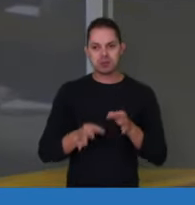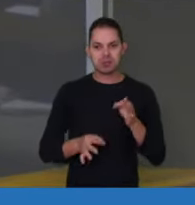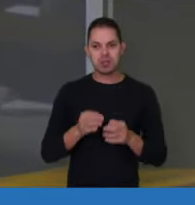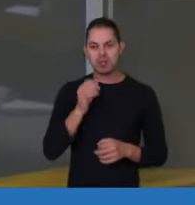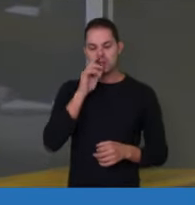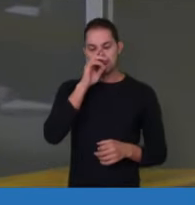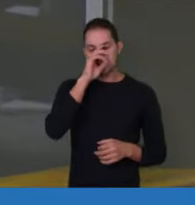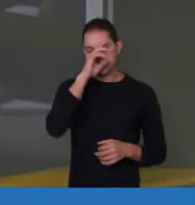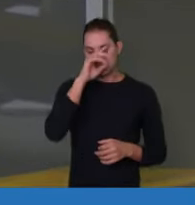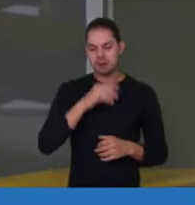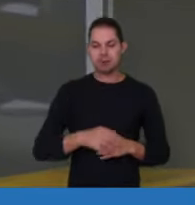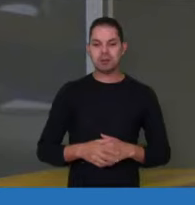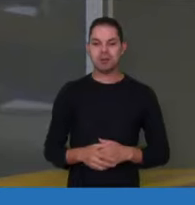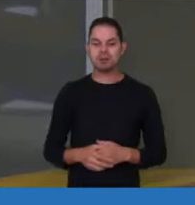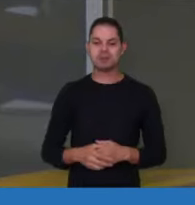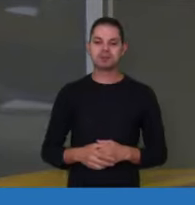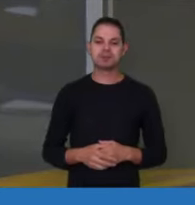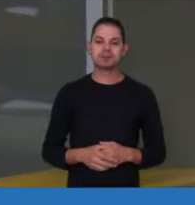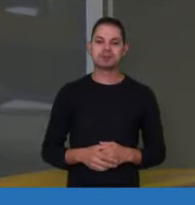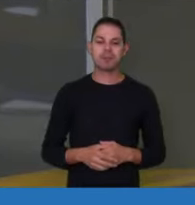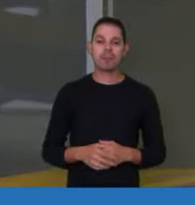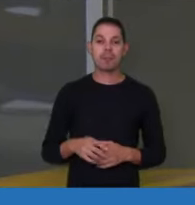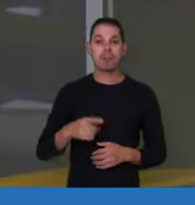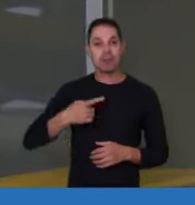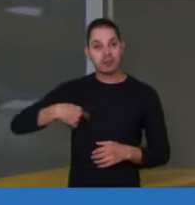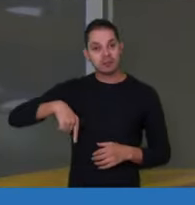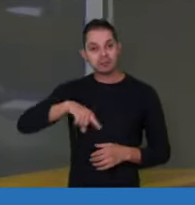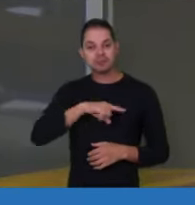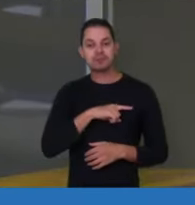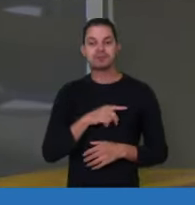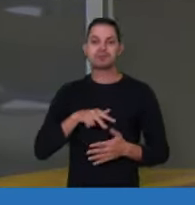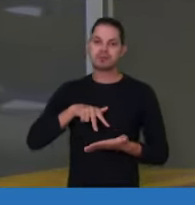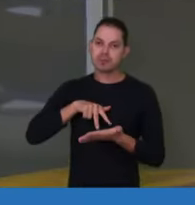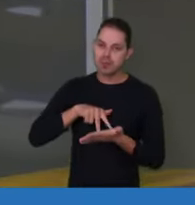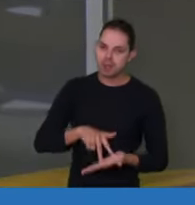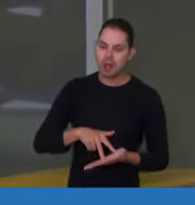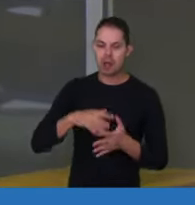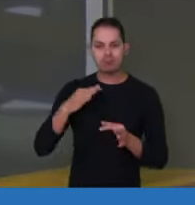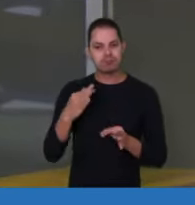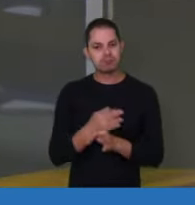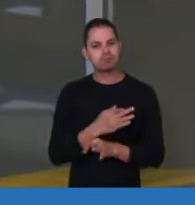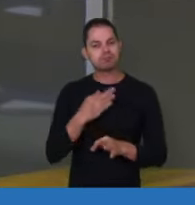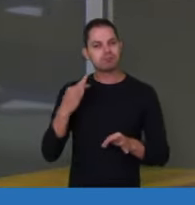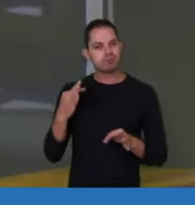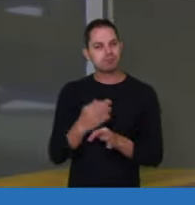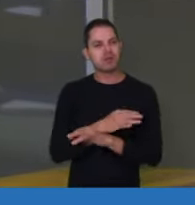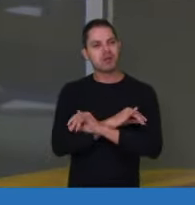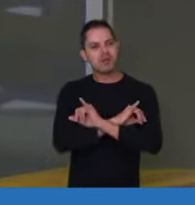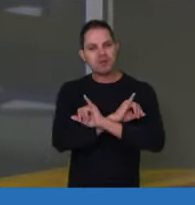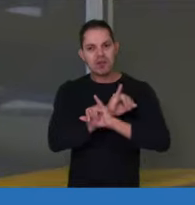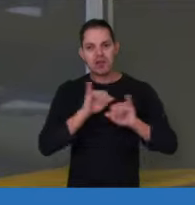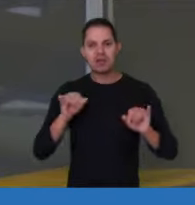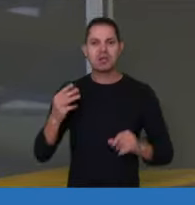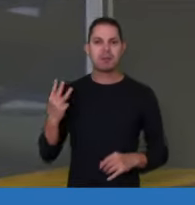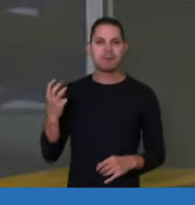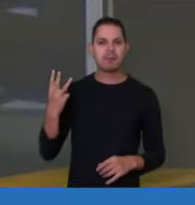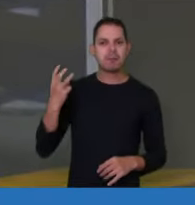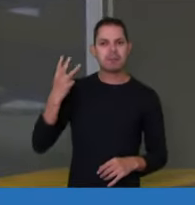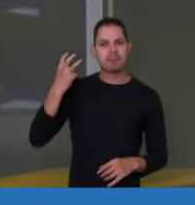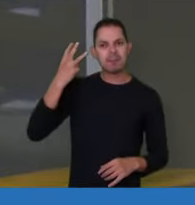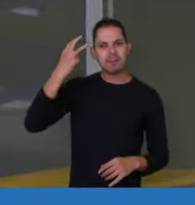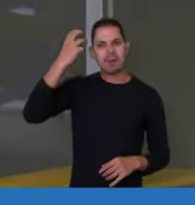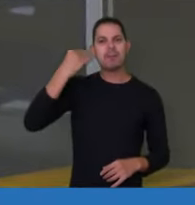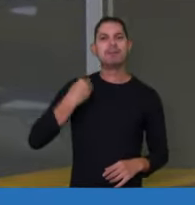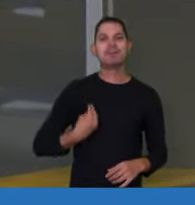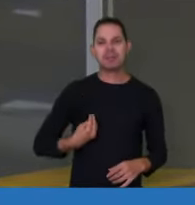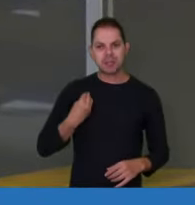da Igualdade Racial, nós vamos permanecer firmes e determinados e dizendo: Marielle,